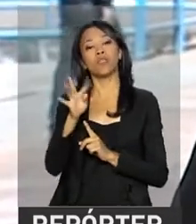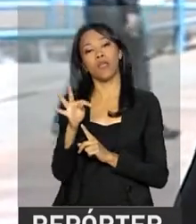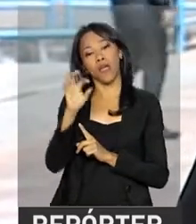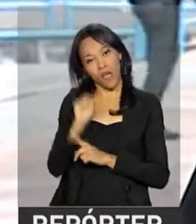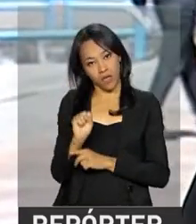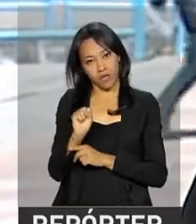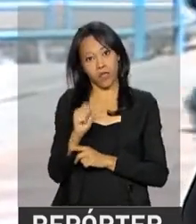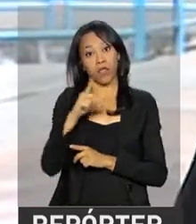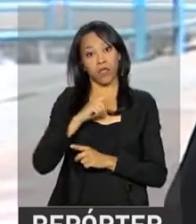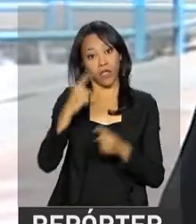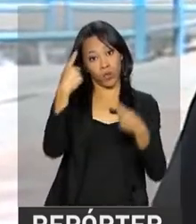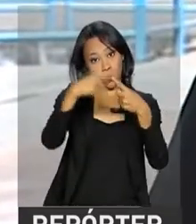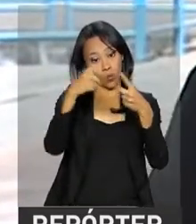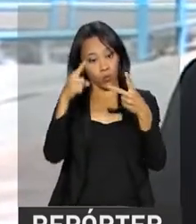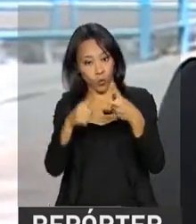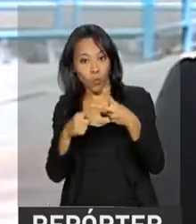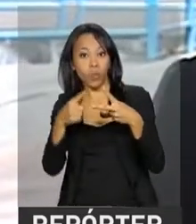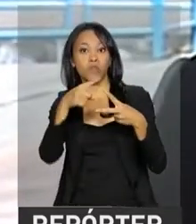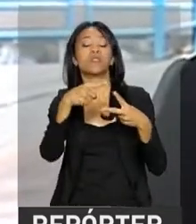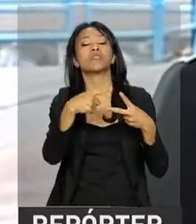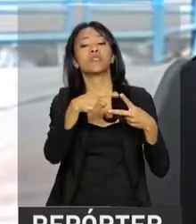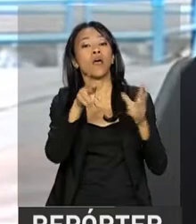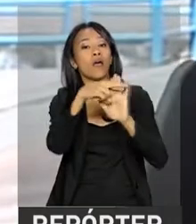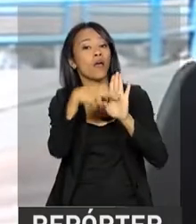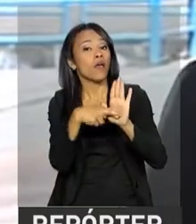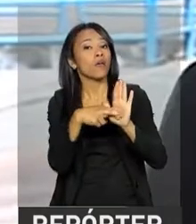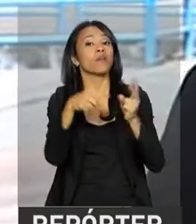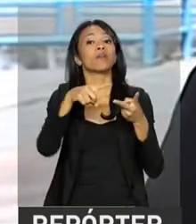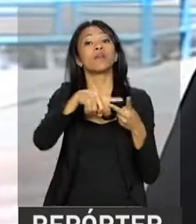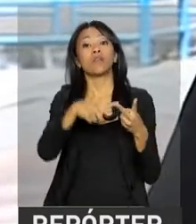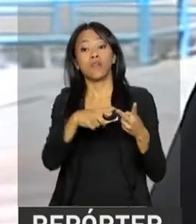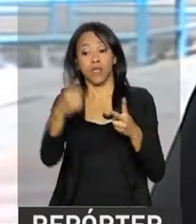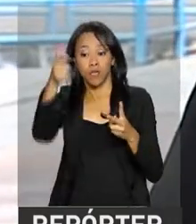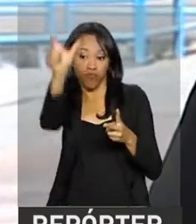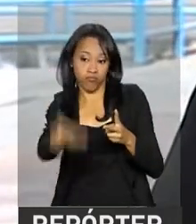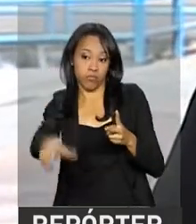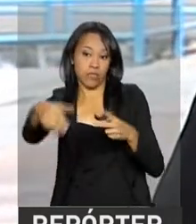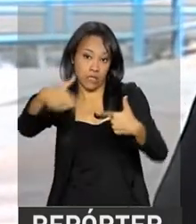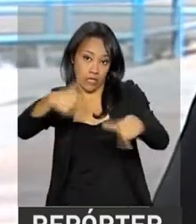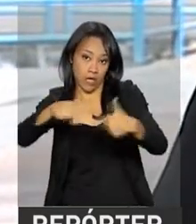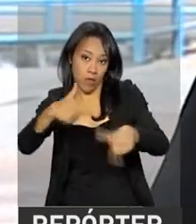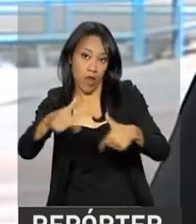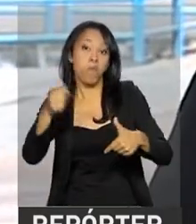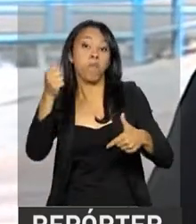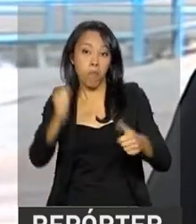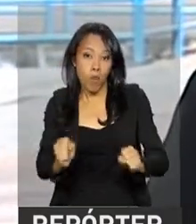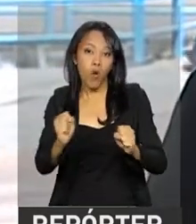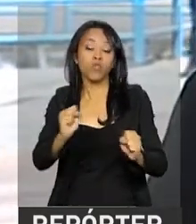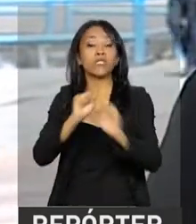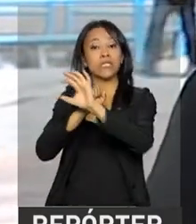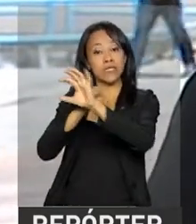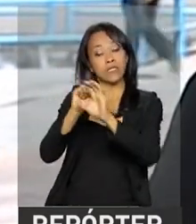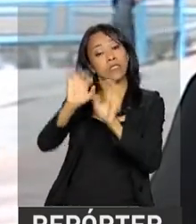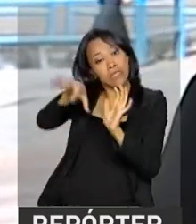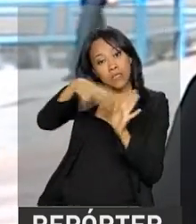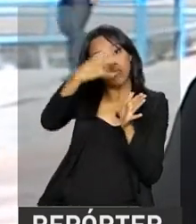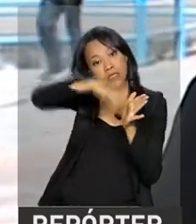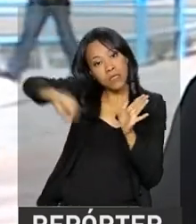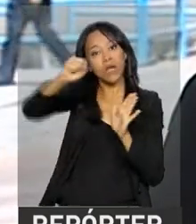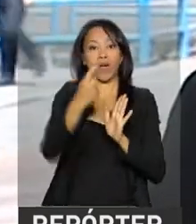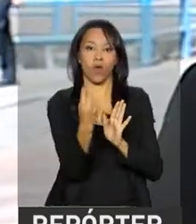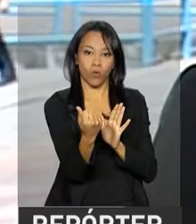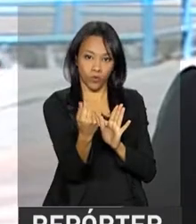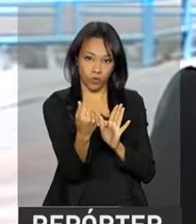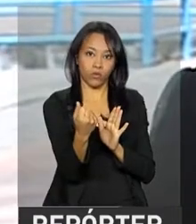duas situações em que o trabalhador poderá conseguir esse dinheiro sacar que esse dinheiro das contas